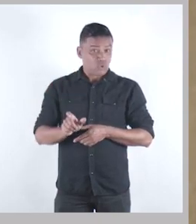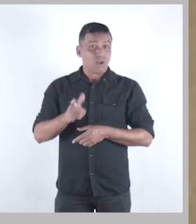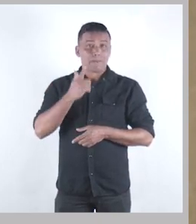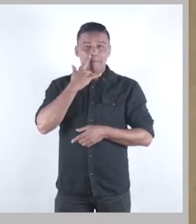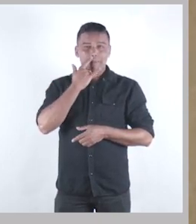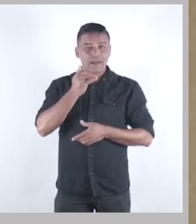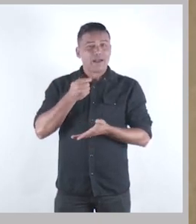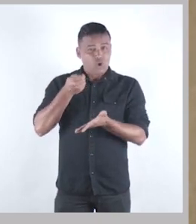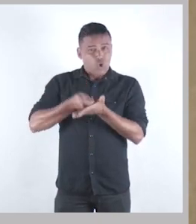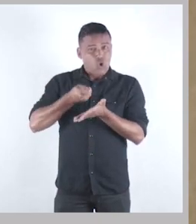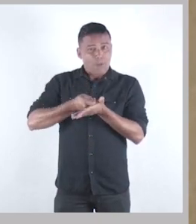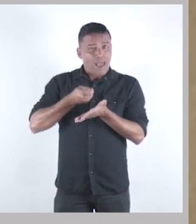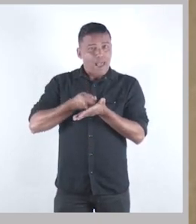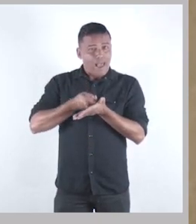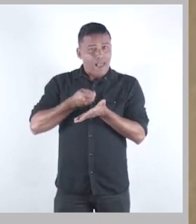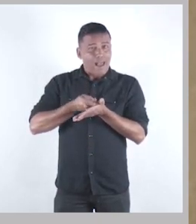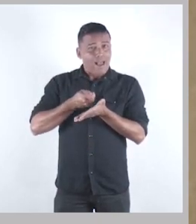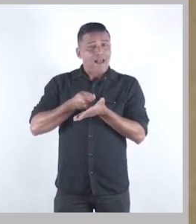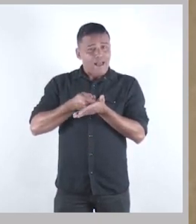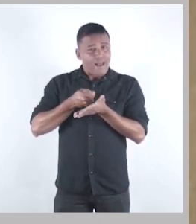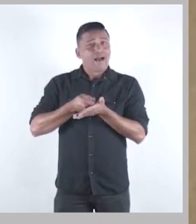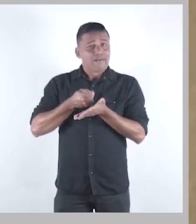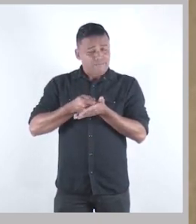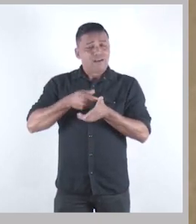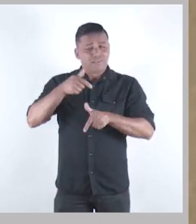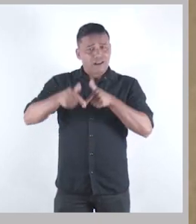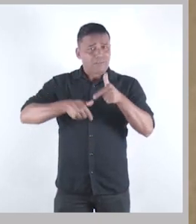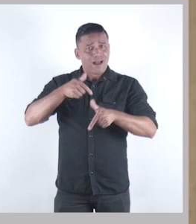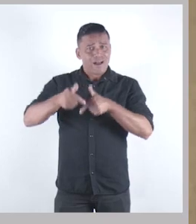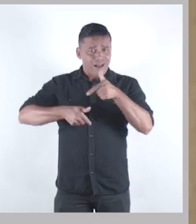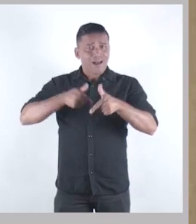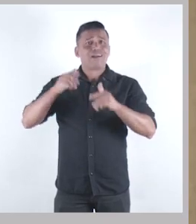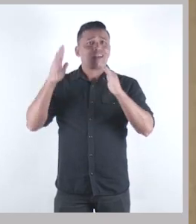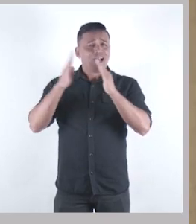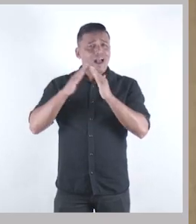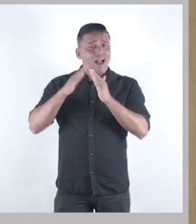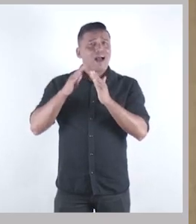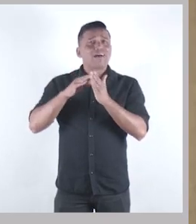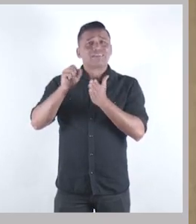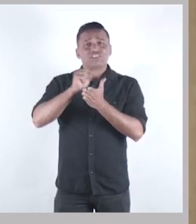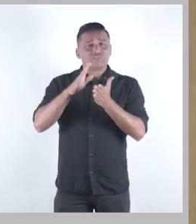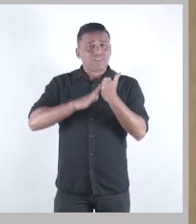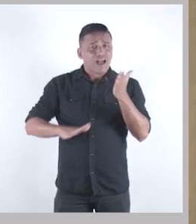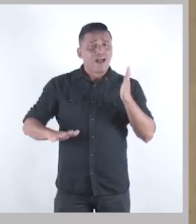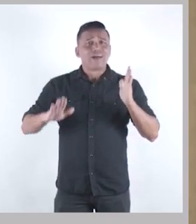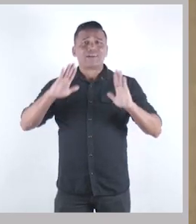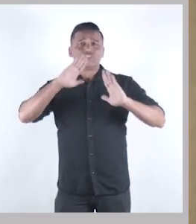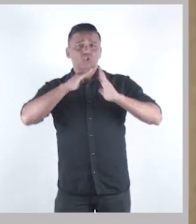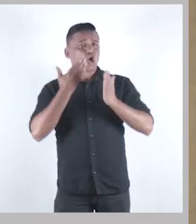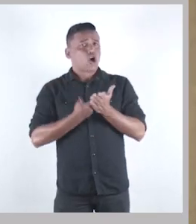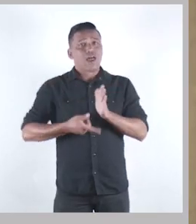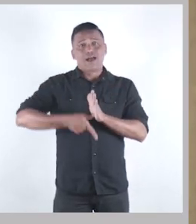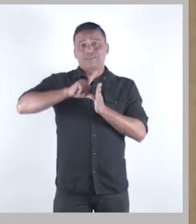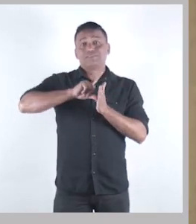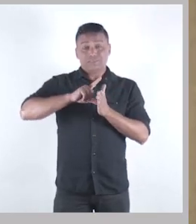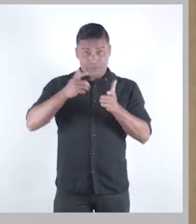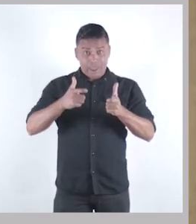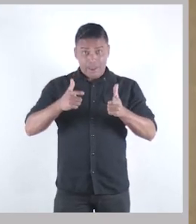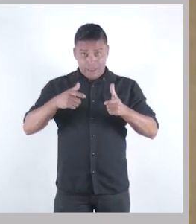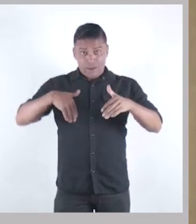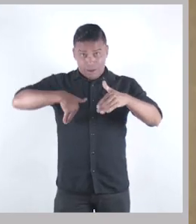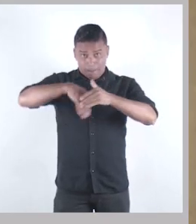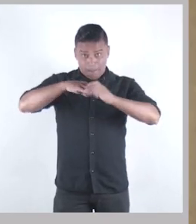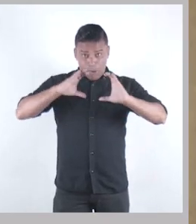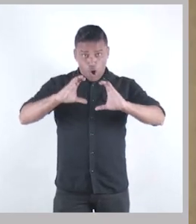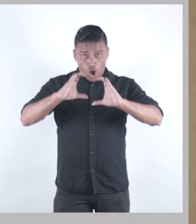nos exigia o trabalho de casa. Eu queria que a gente fizesse o trabalho de casa antes de qualquer brincadeira. Queria jogar futebol,